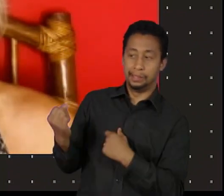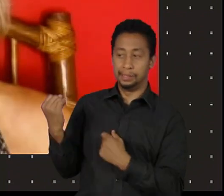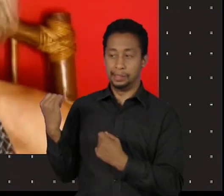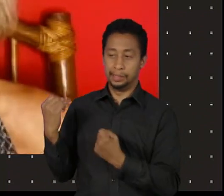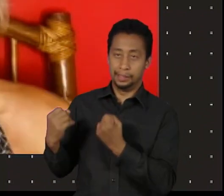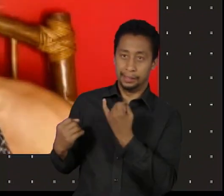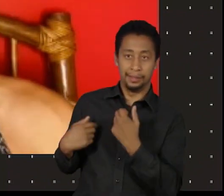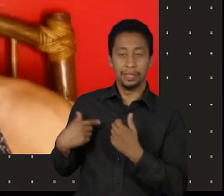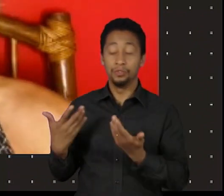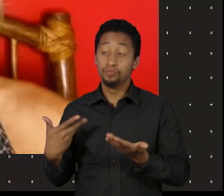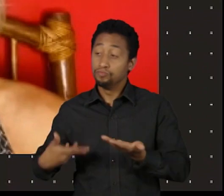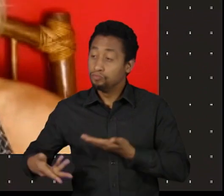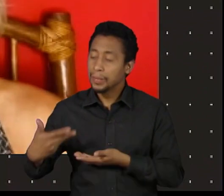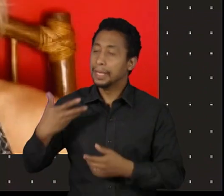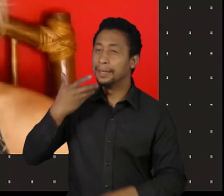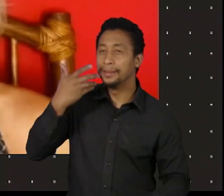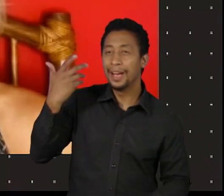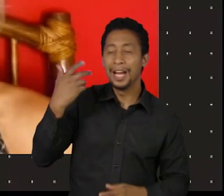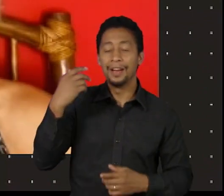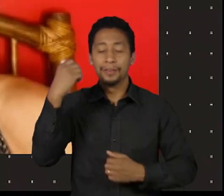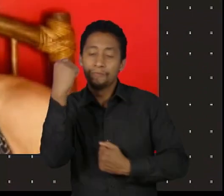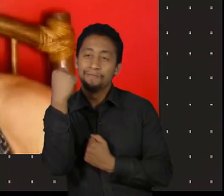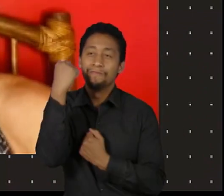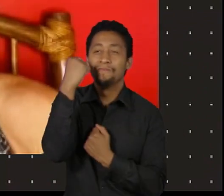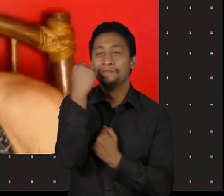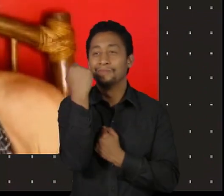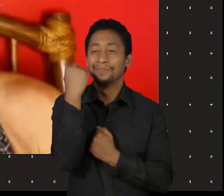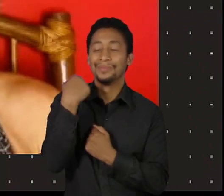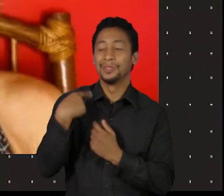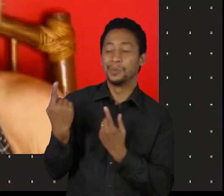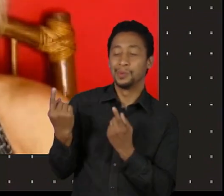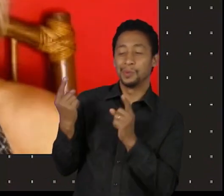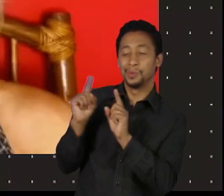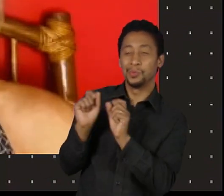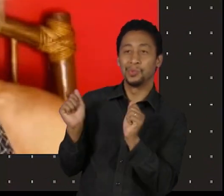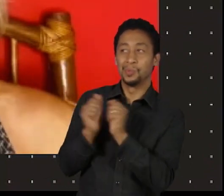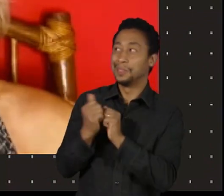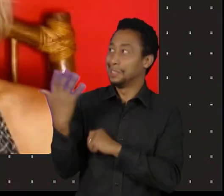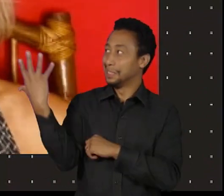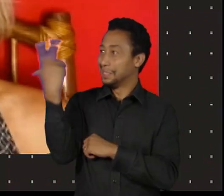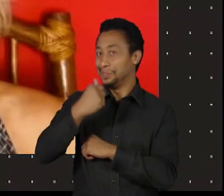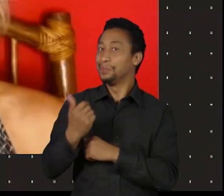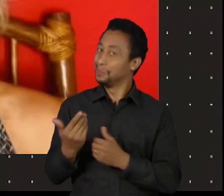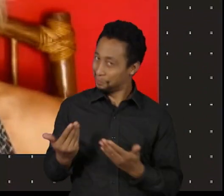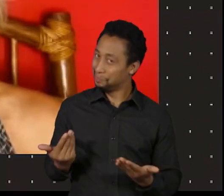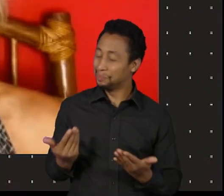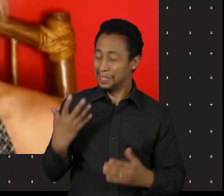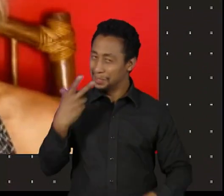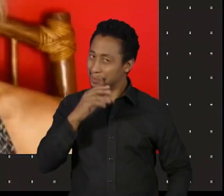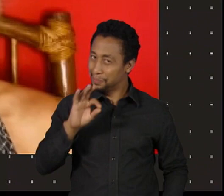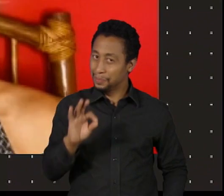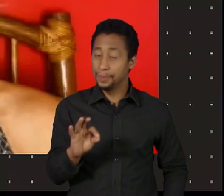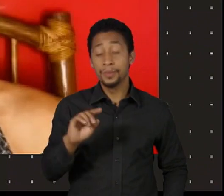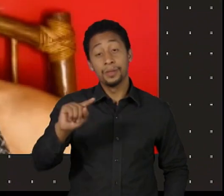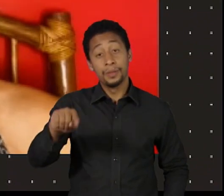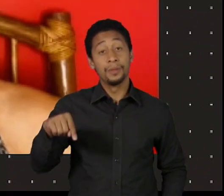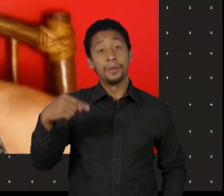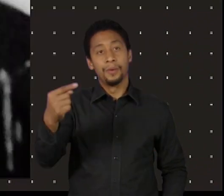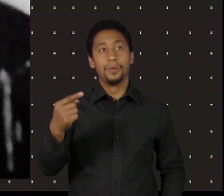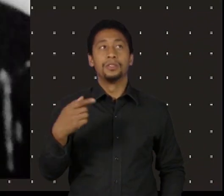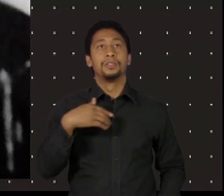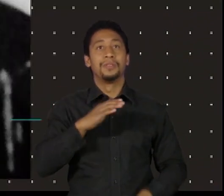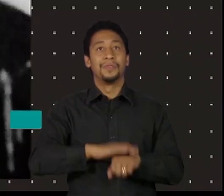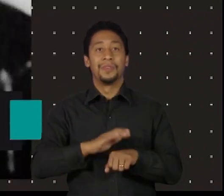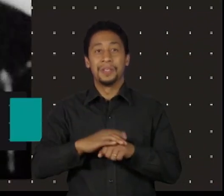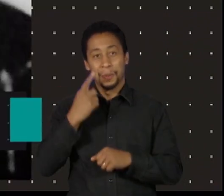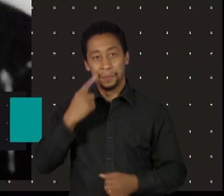a gente dançava juntos, fazia duetos, e era lindo demais. E depois fizemos a Ópera do Malandro.